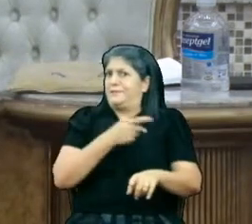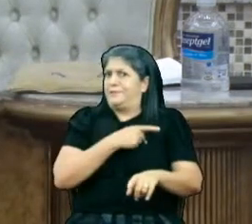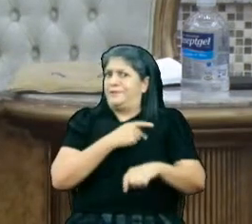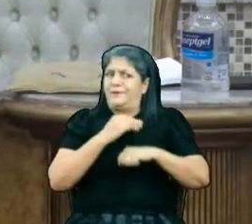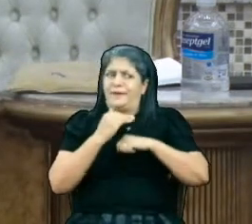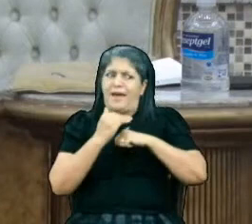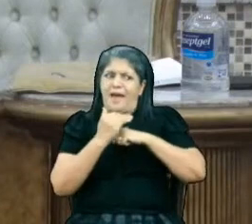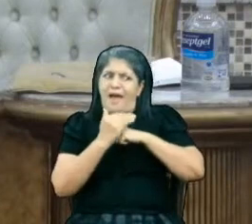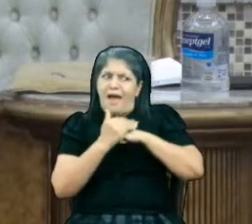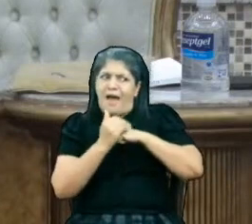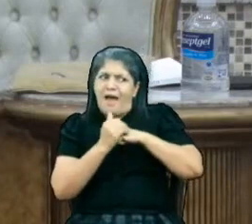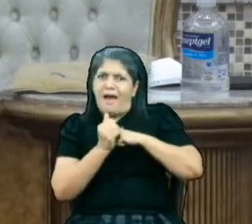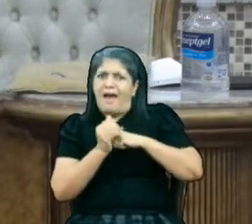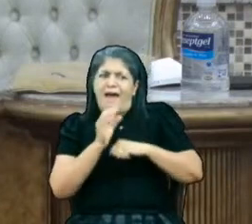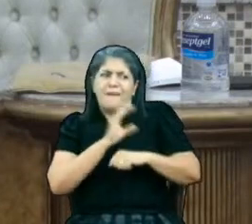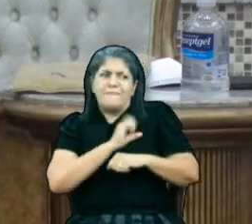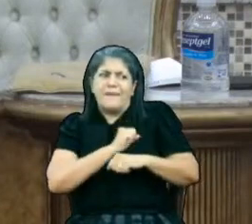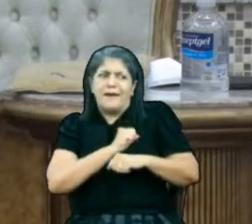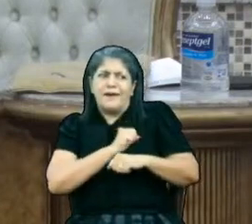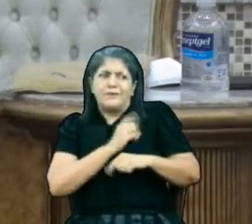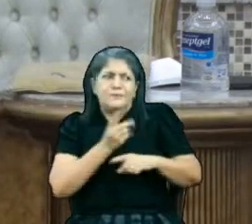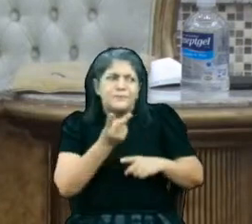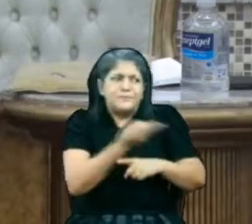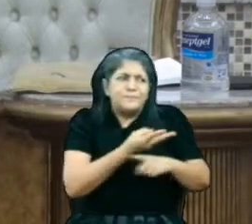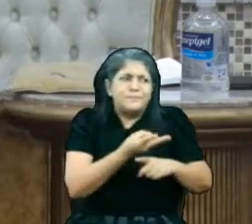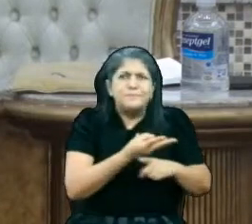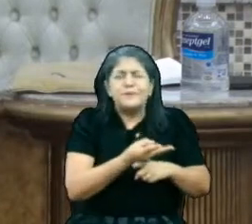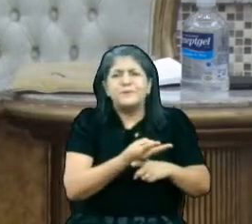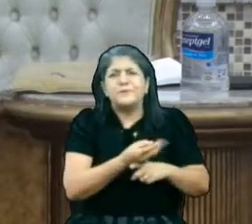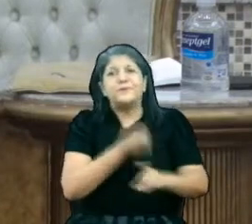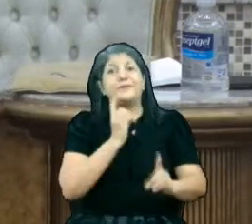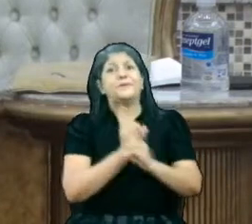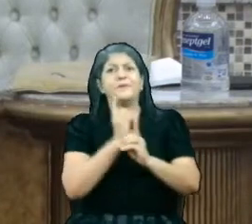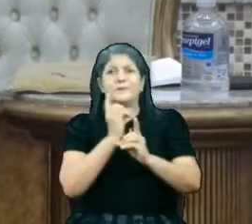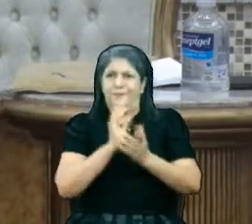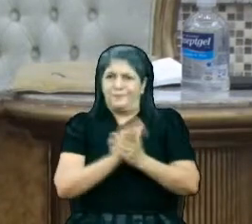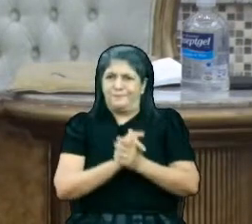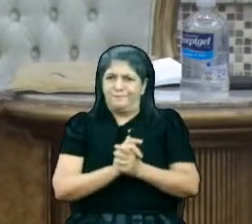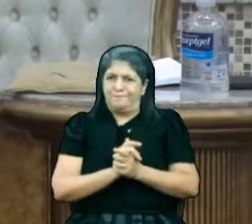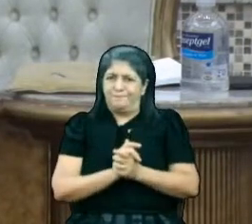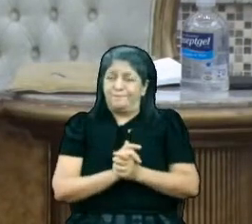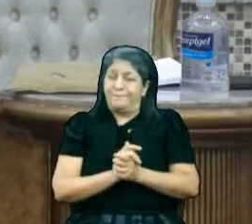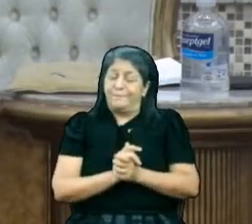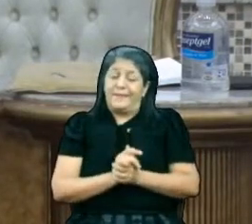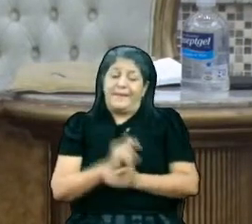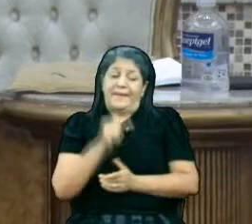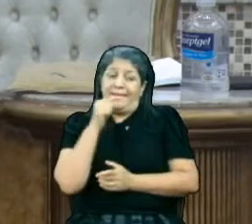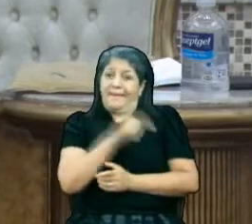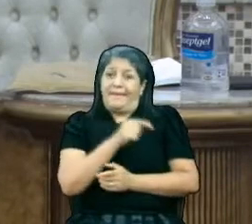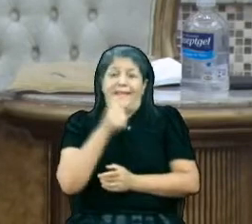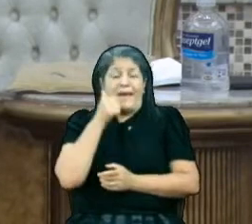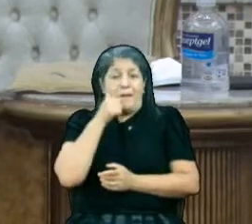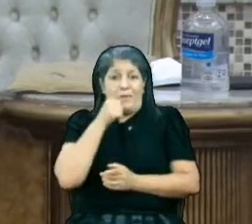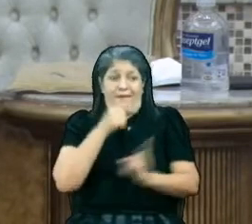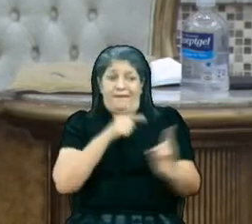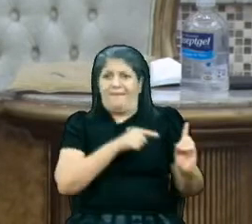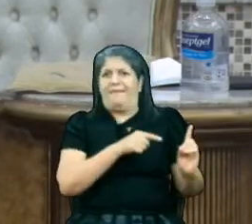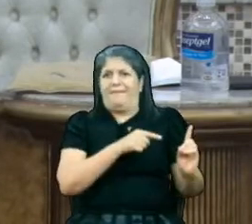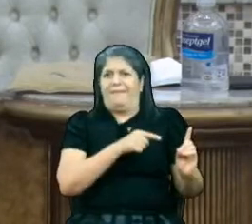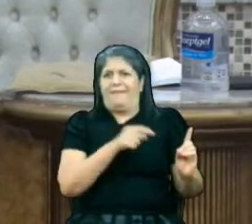e essa talvez se perderam por descuido de quem era dono desta